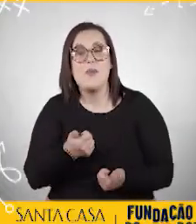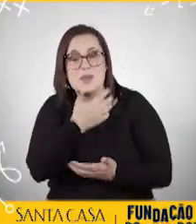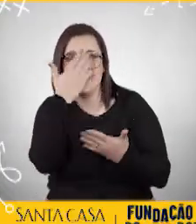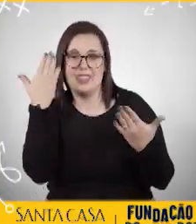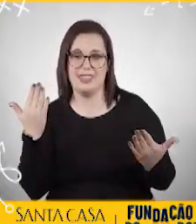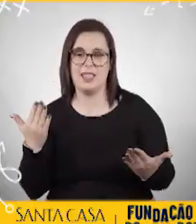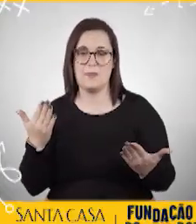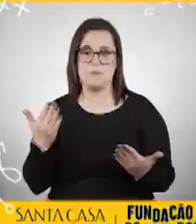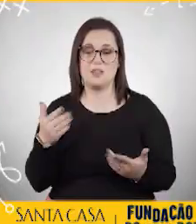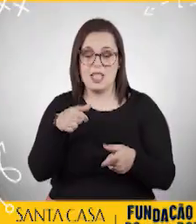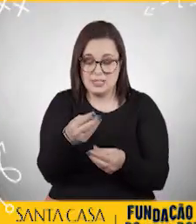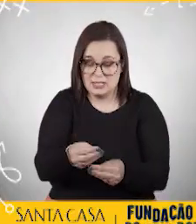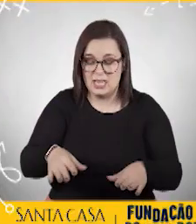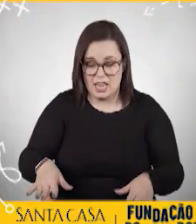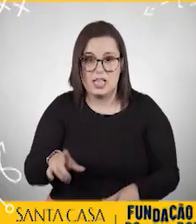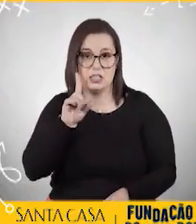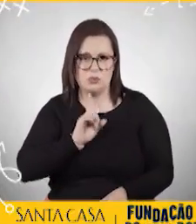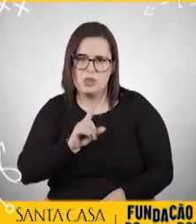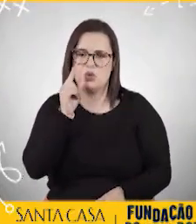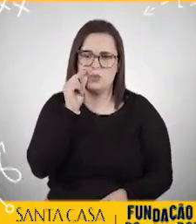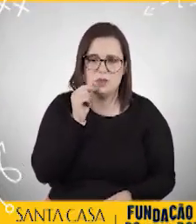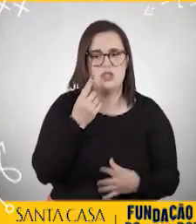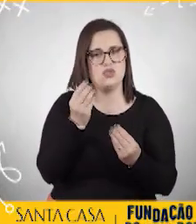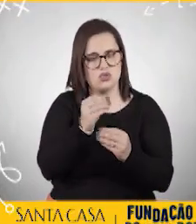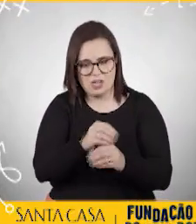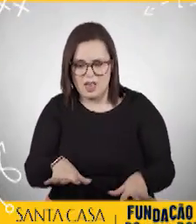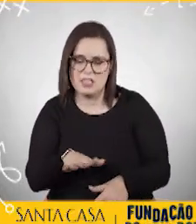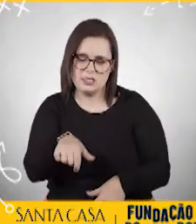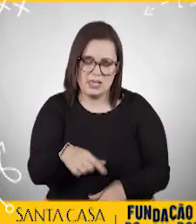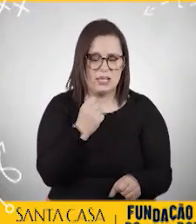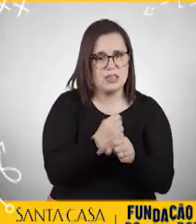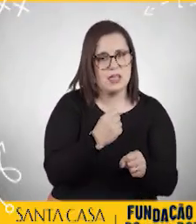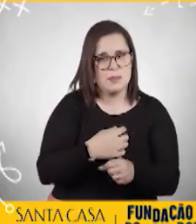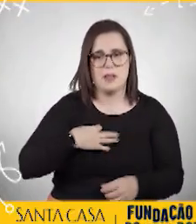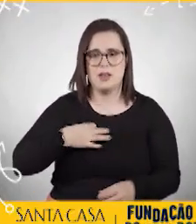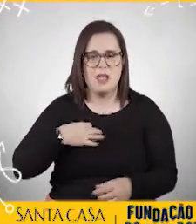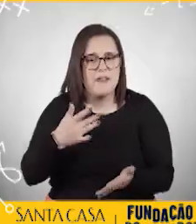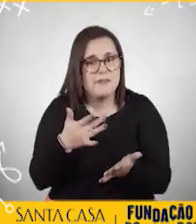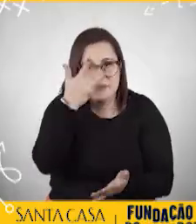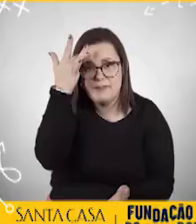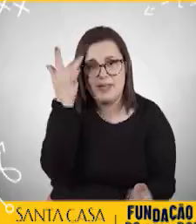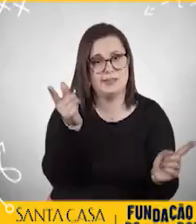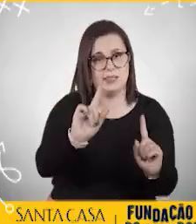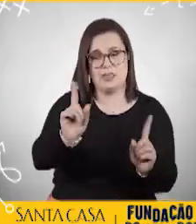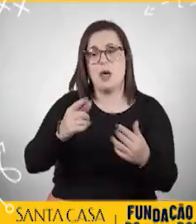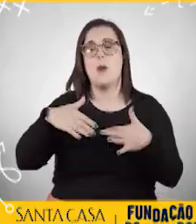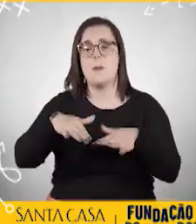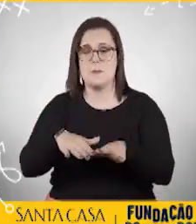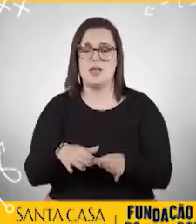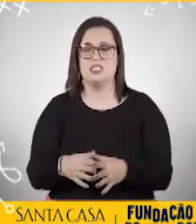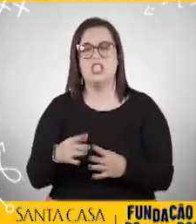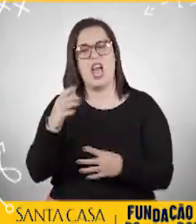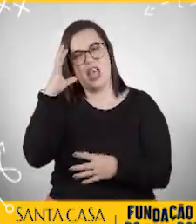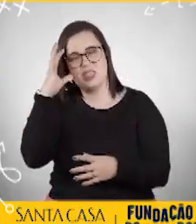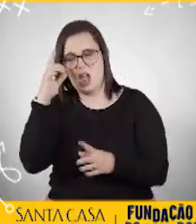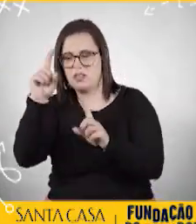Olá, muito bom dia. Estes miúdos estão aqui, miúdos e miúdas, estão aqui a fazer este tipo de trabalho. Não é um trabalho fácil, mas acaba por